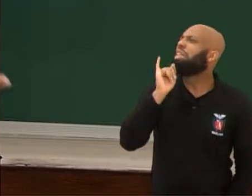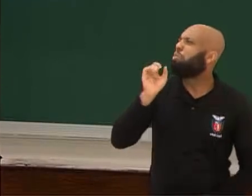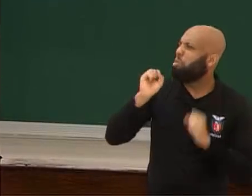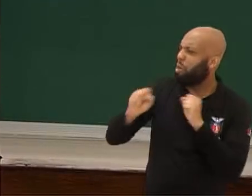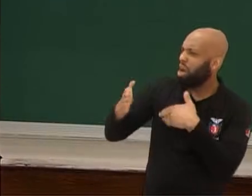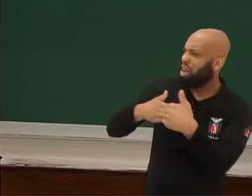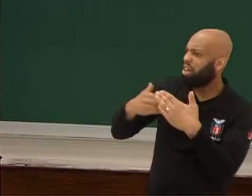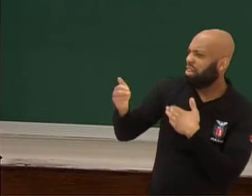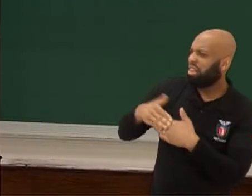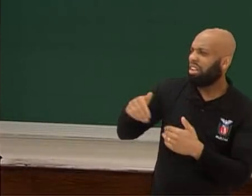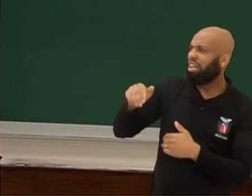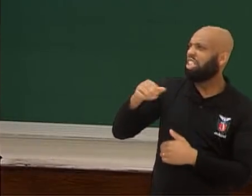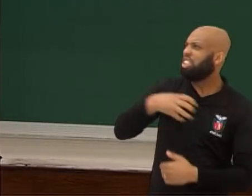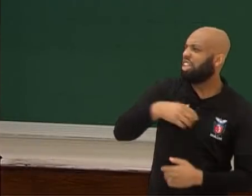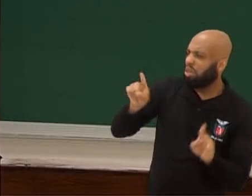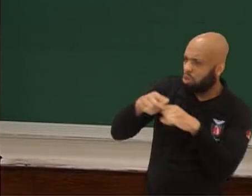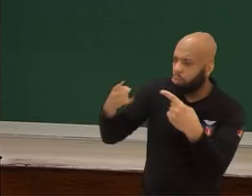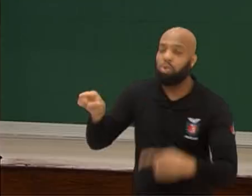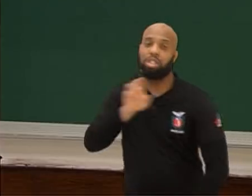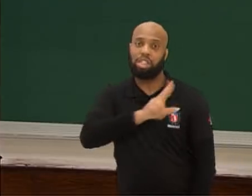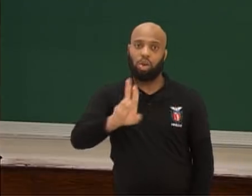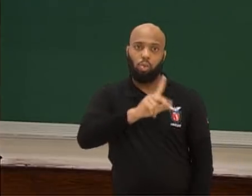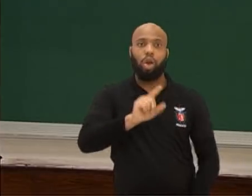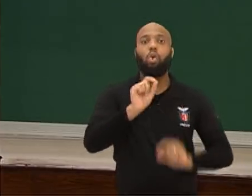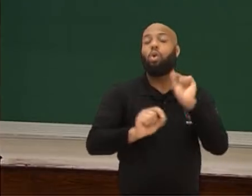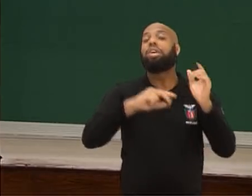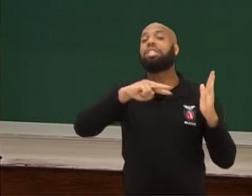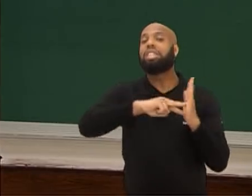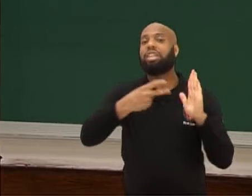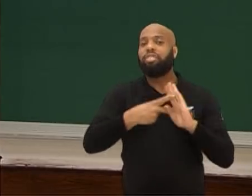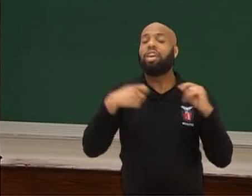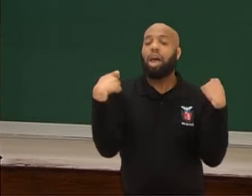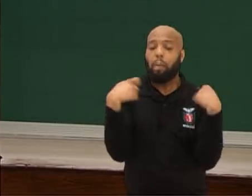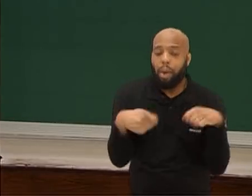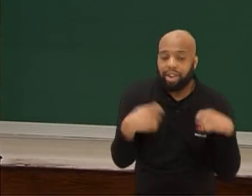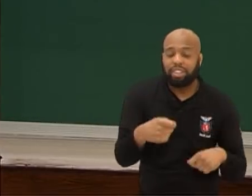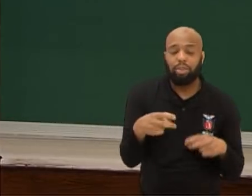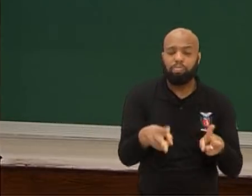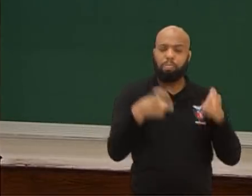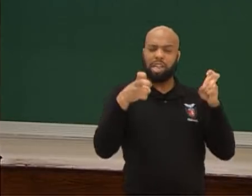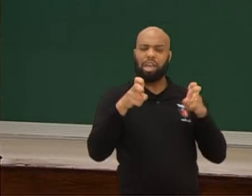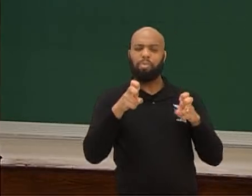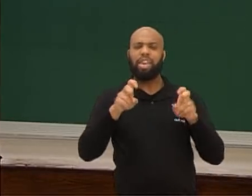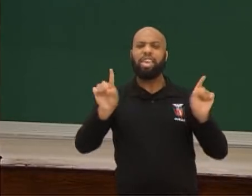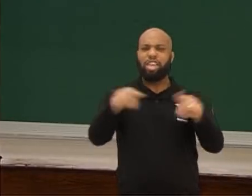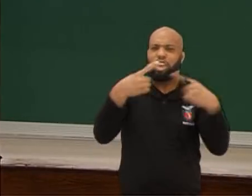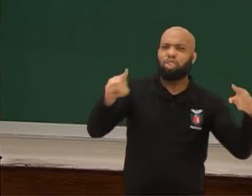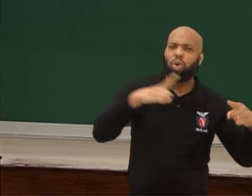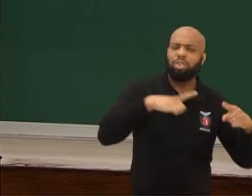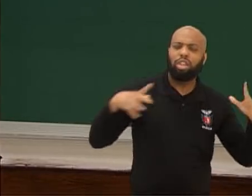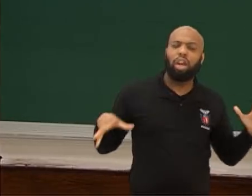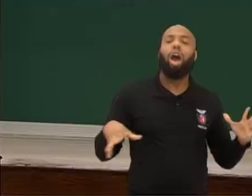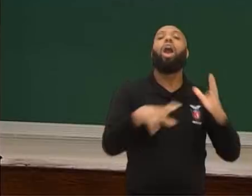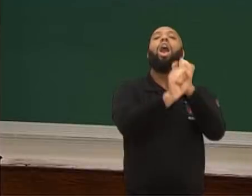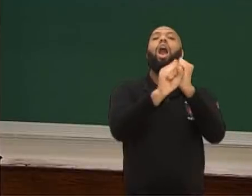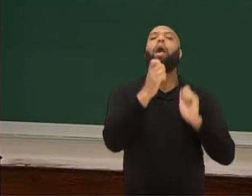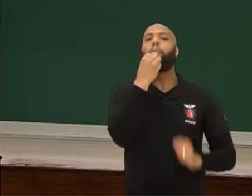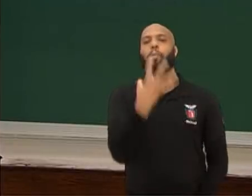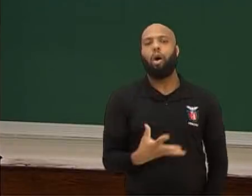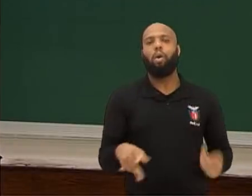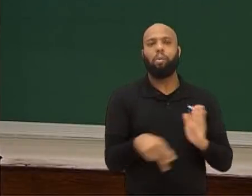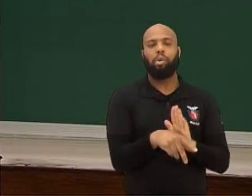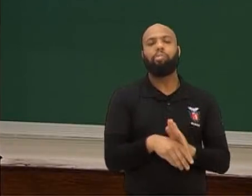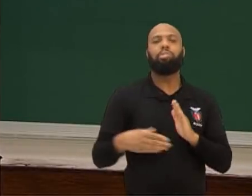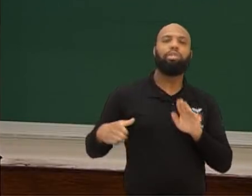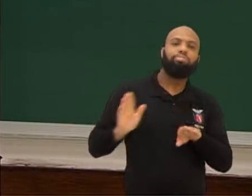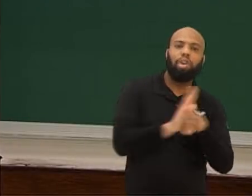de obra? Não. Na verdade, esse bom gosto é perceber que esse som realmente está somando para aquela obra,